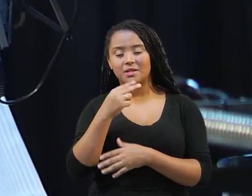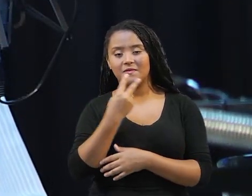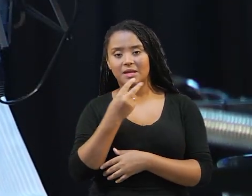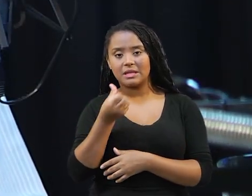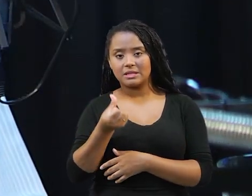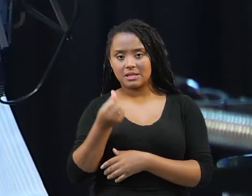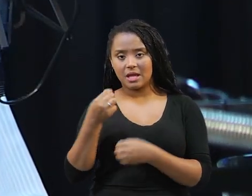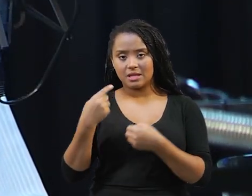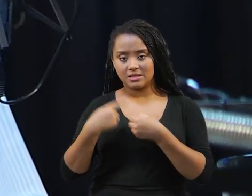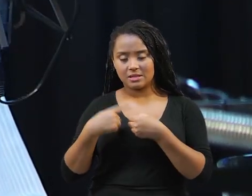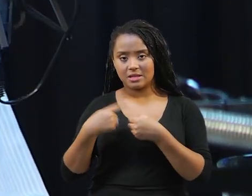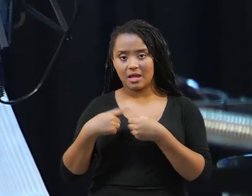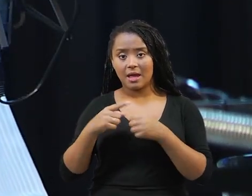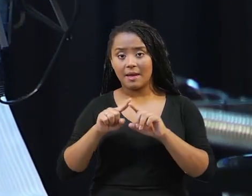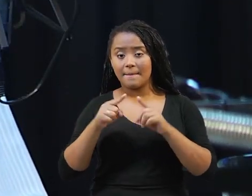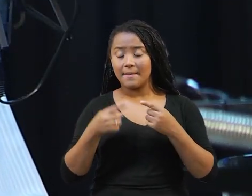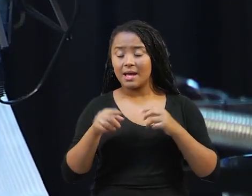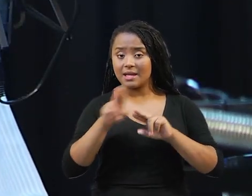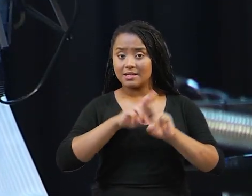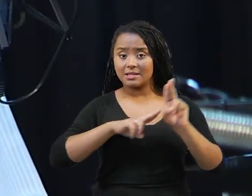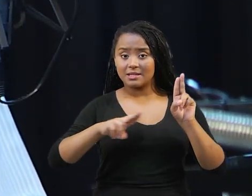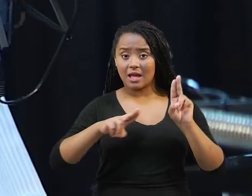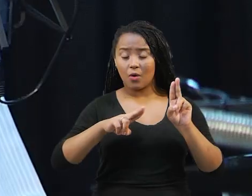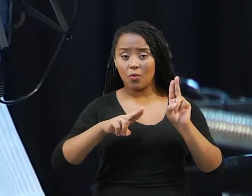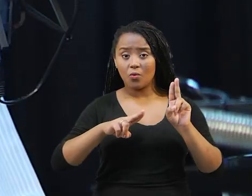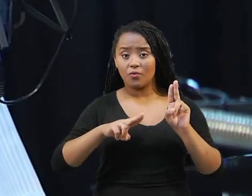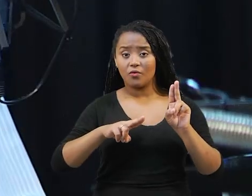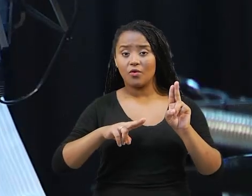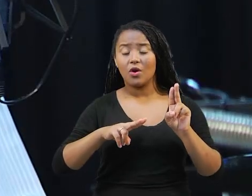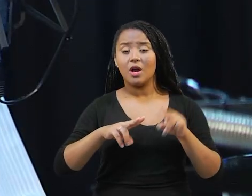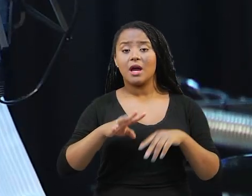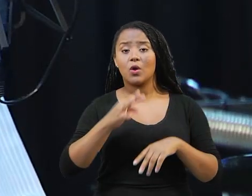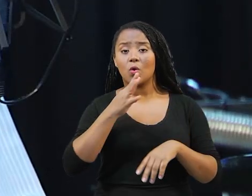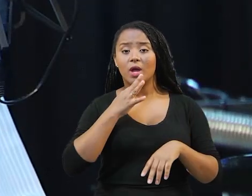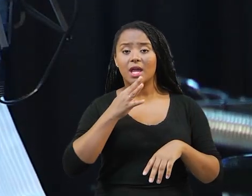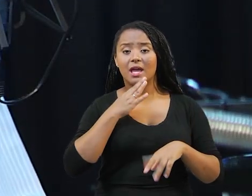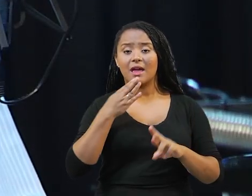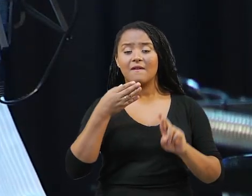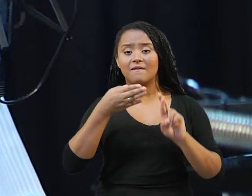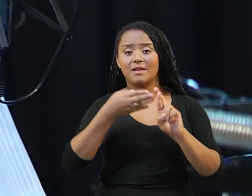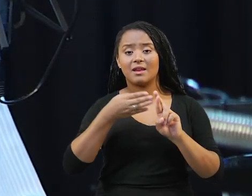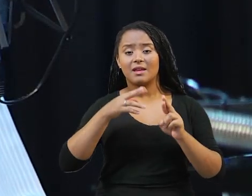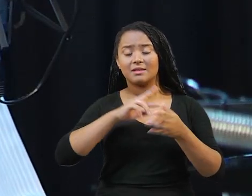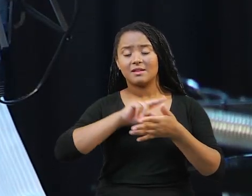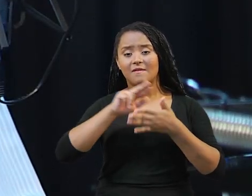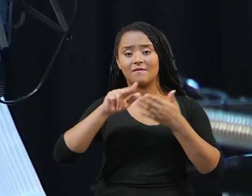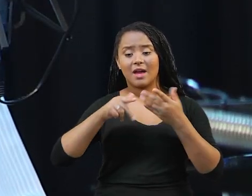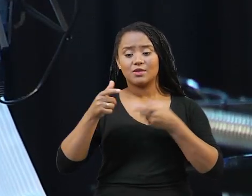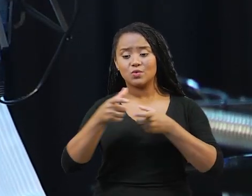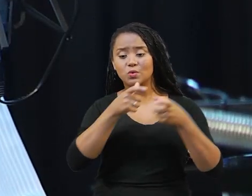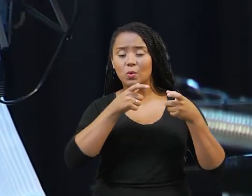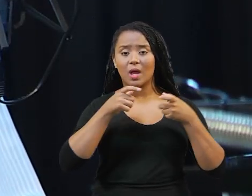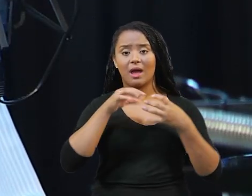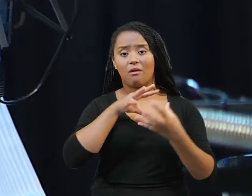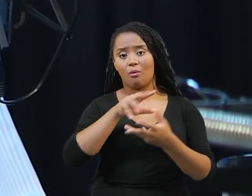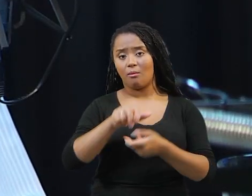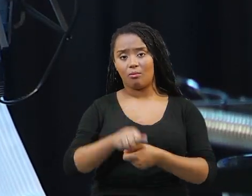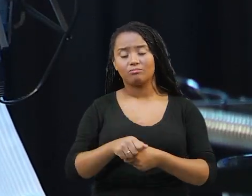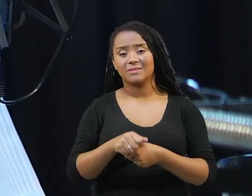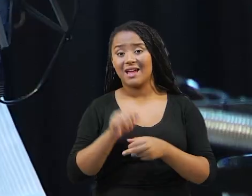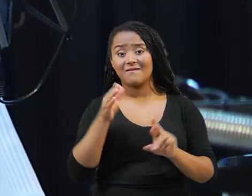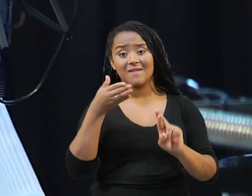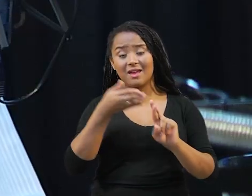municípios, então, de atendimento, né? Mas a Universidade Federal de Uberlândia é conhecida no mundo inteiro, né? Nós